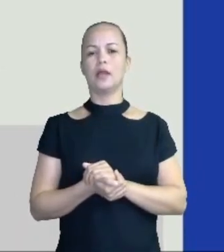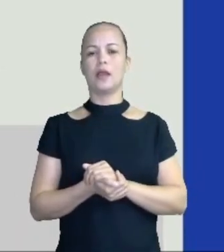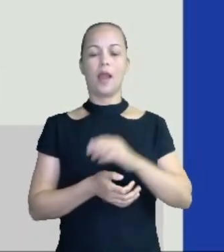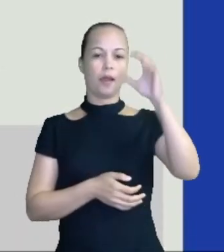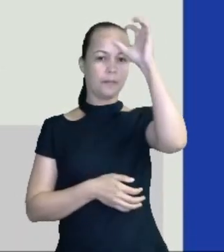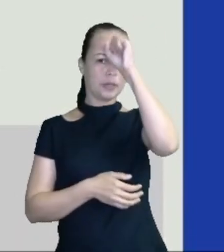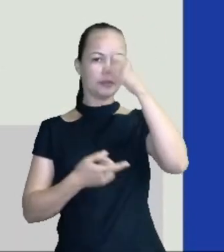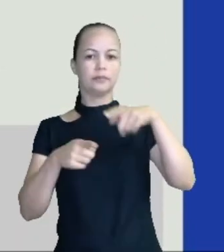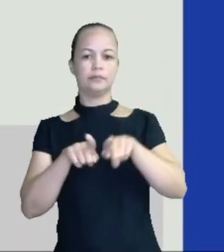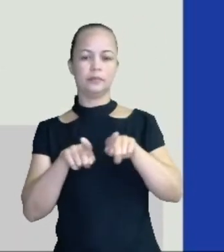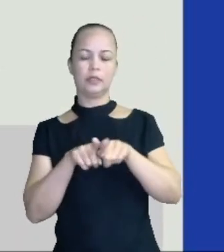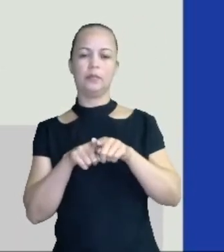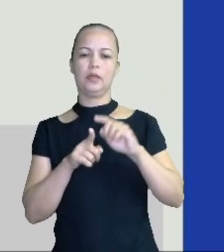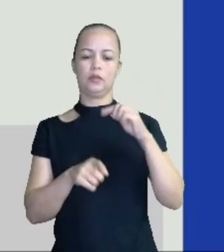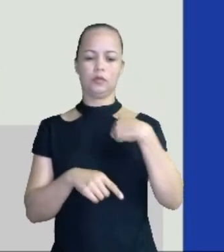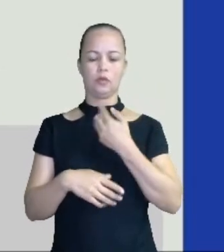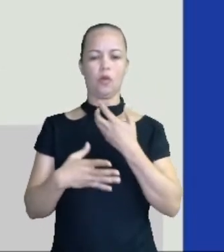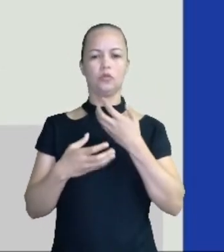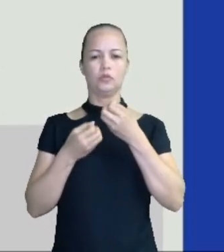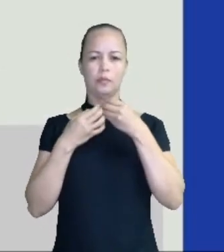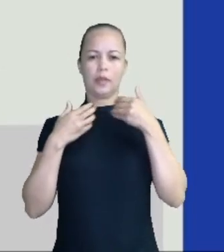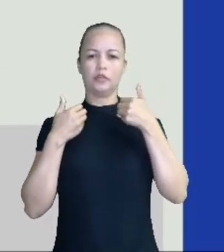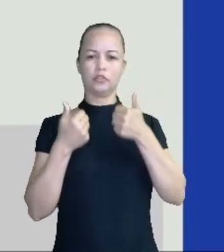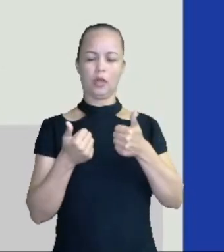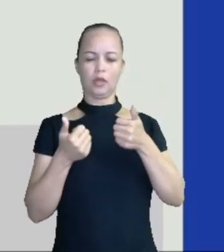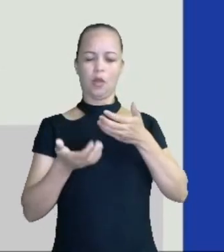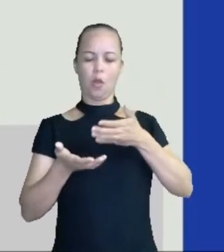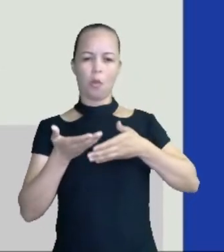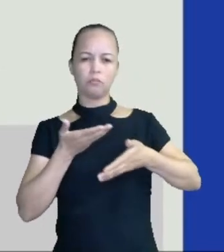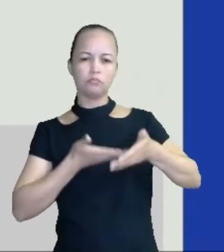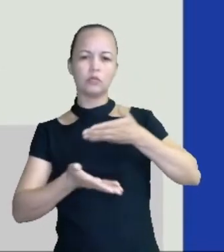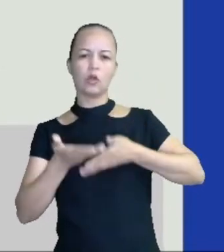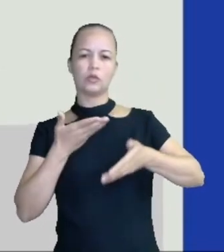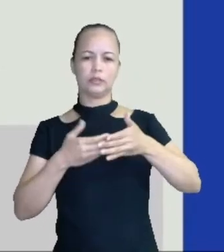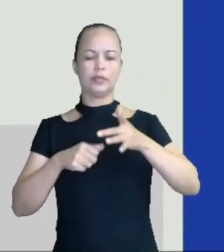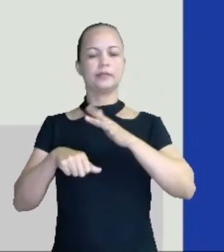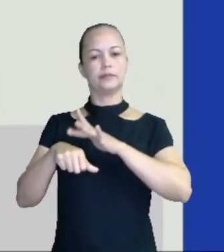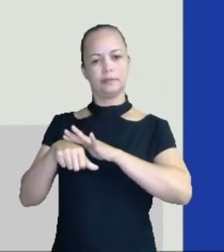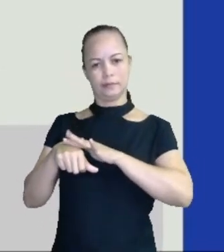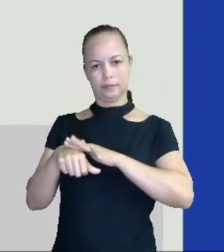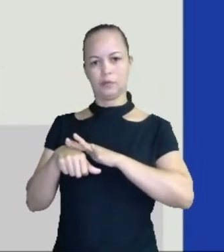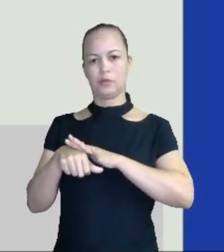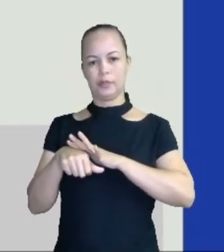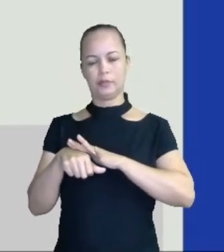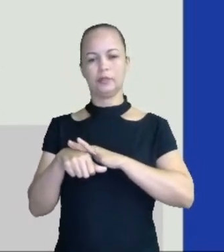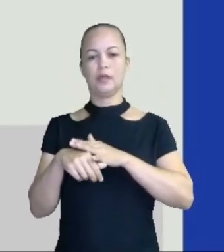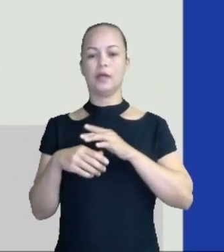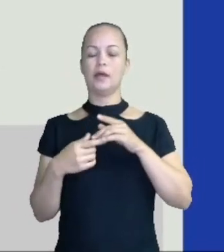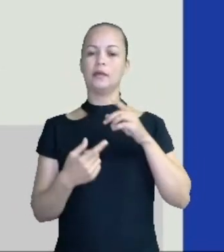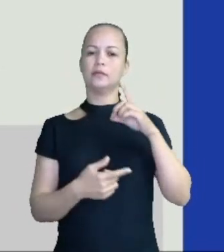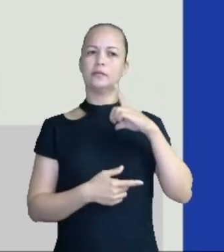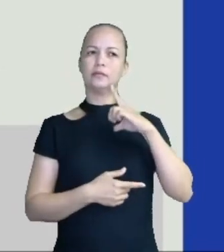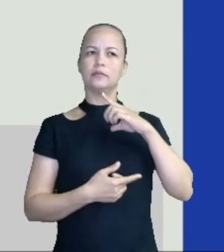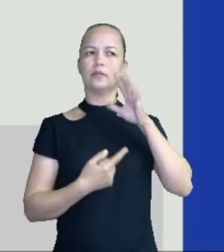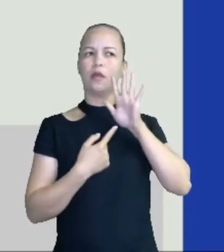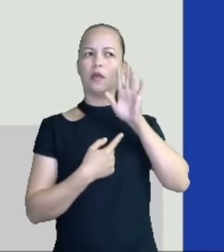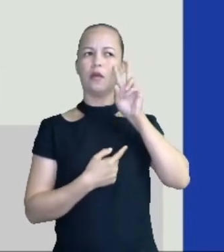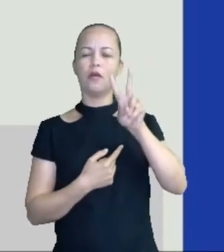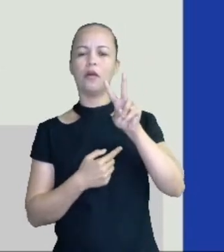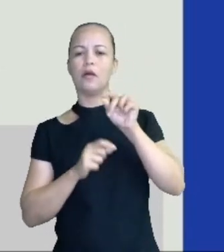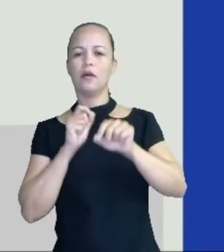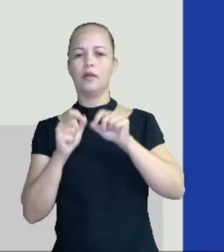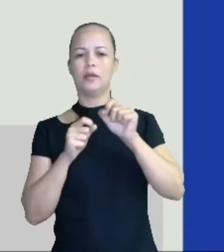do nosso bem-estar pode ser considerado como um processo de doença, tá certo? Tendo em vista que nós temos